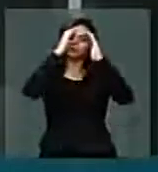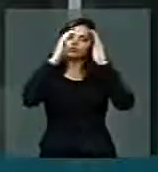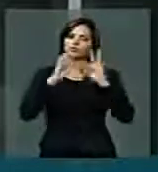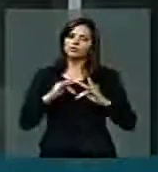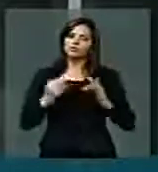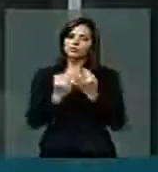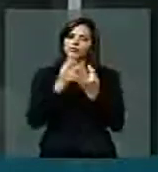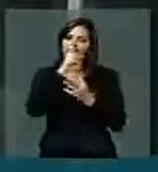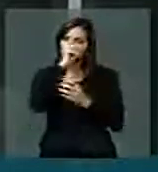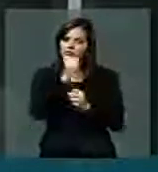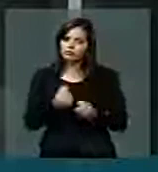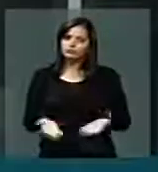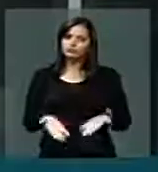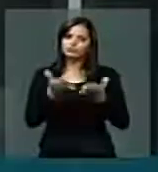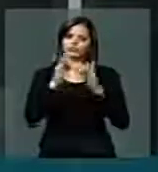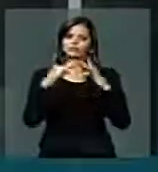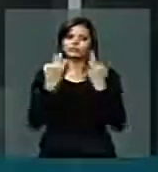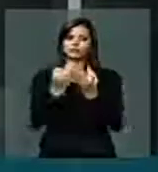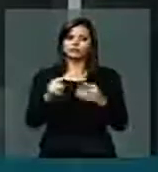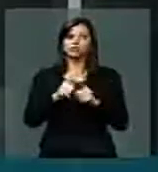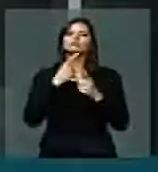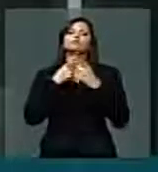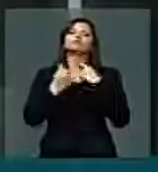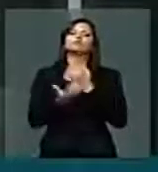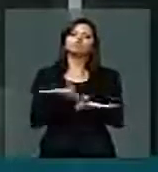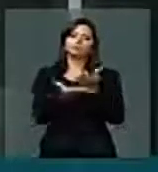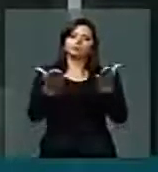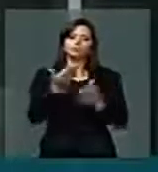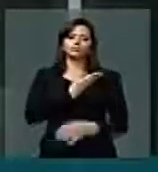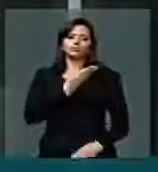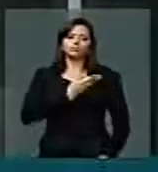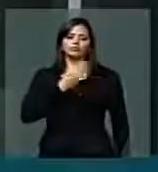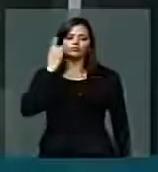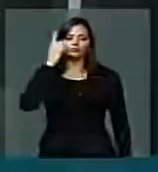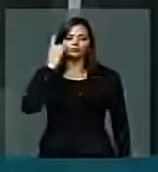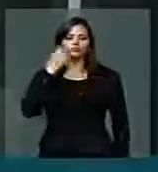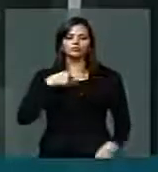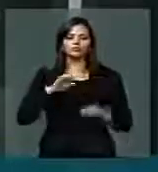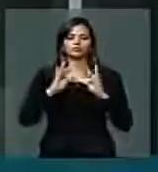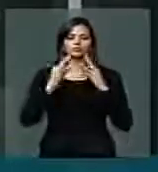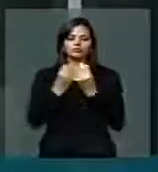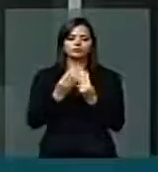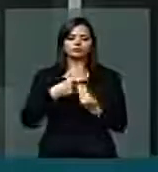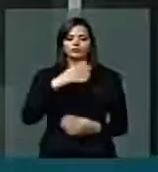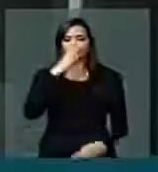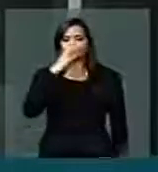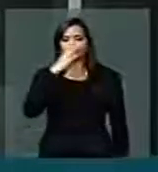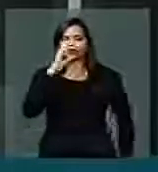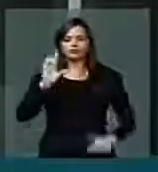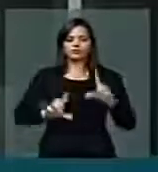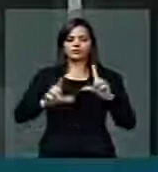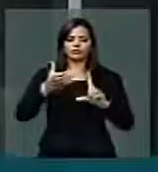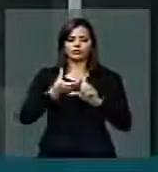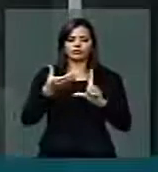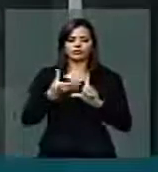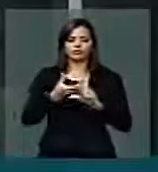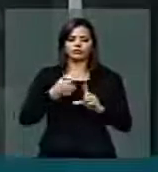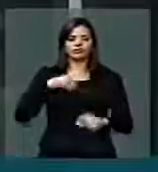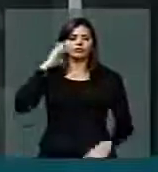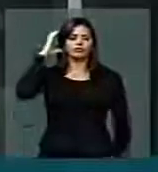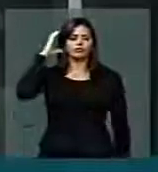as famílias. E por último, desejo aos colegas deputados que estão me ouvindo, aquele que está também assistindo pela televisão,